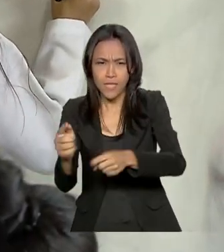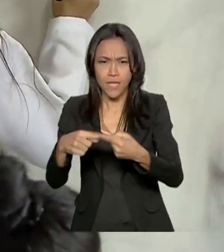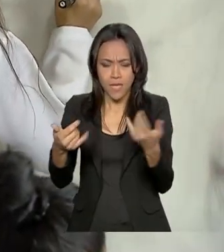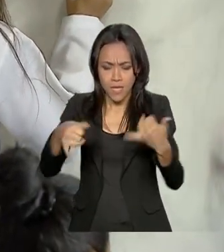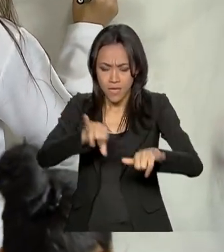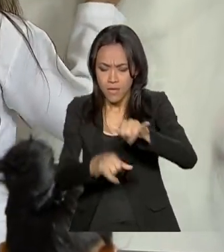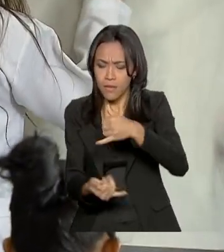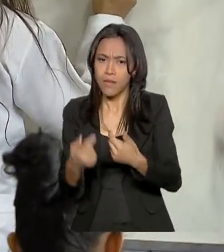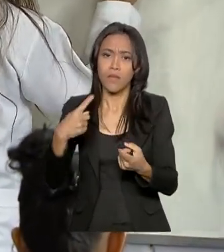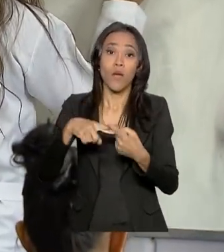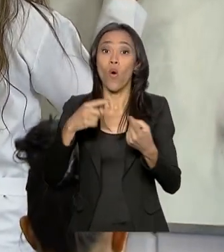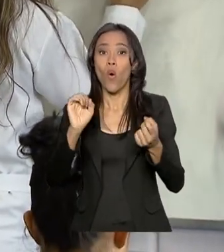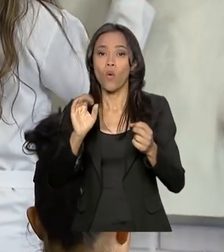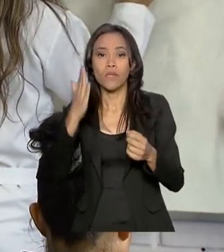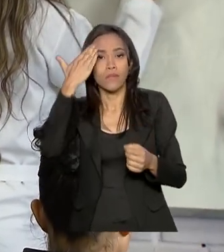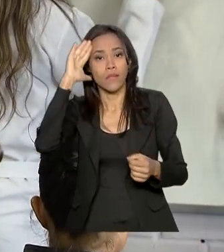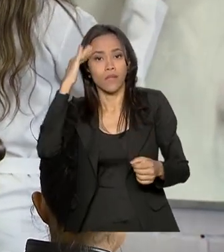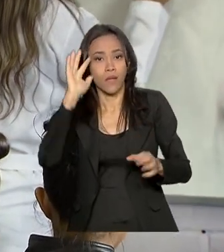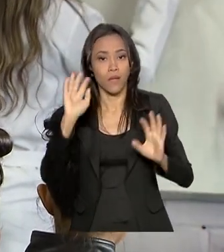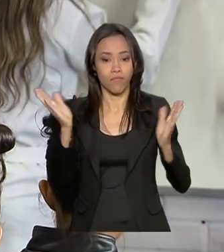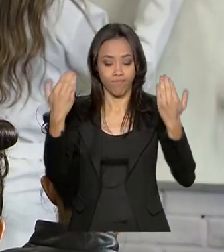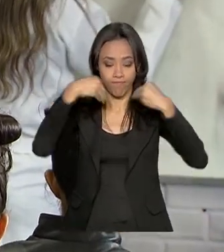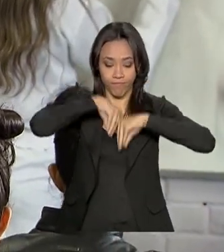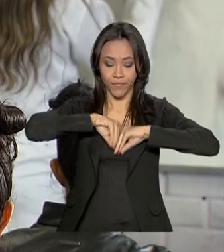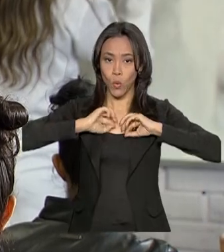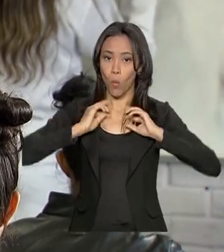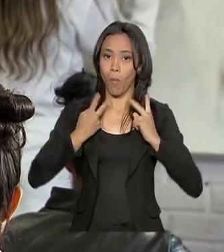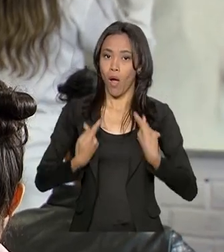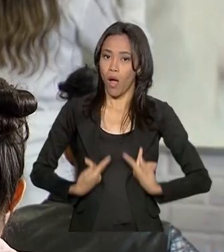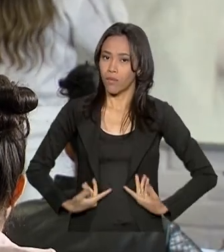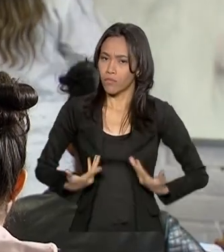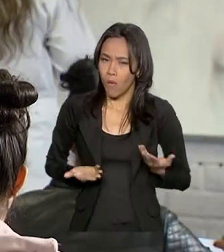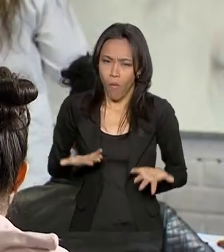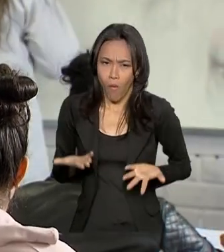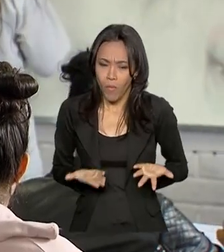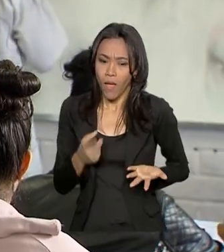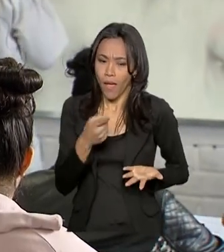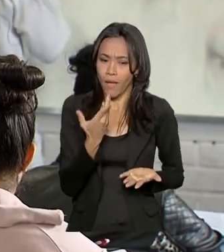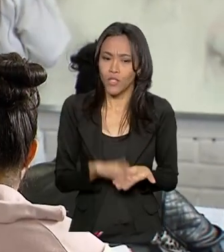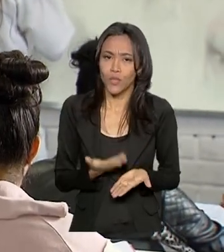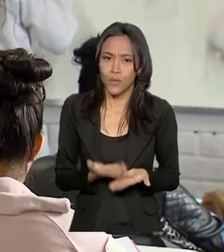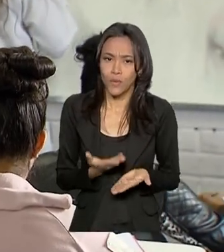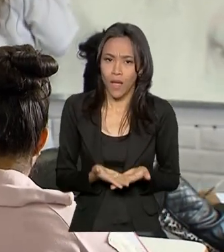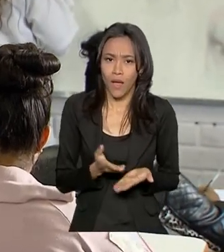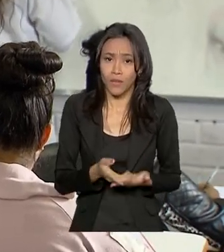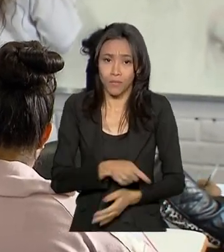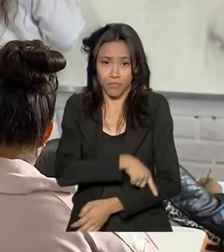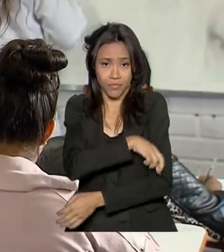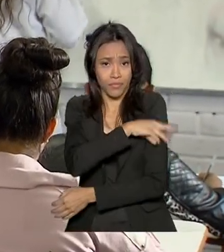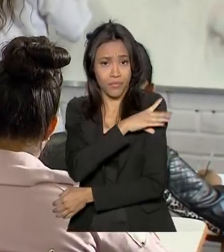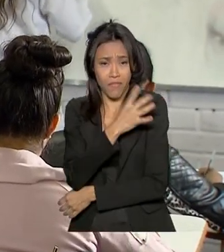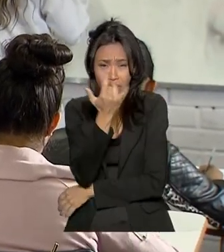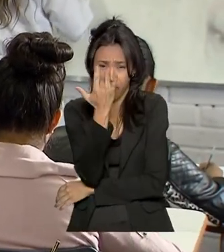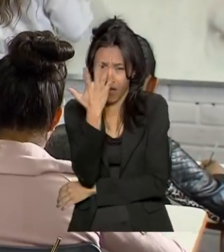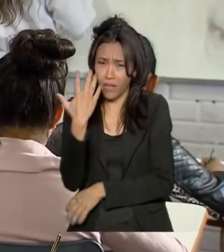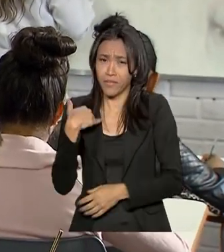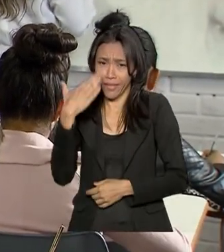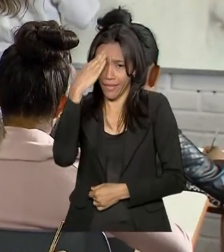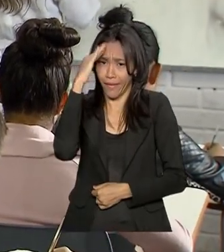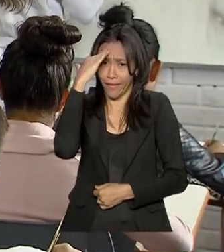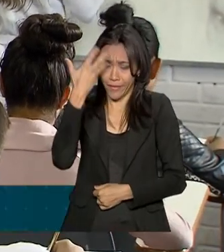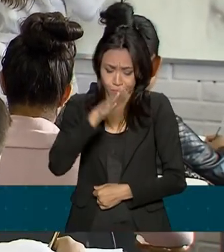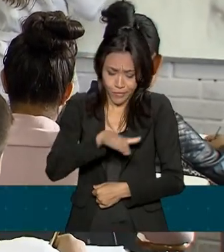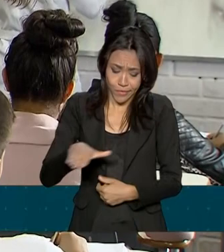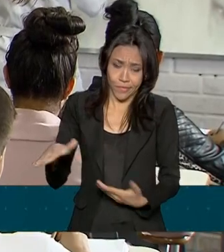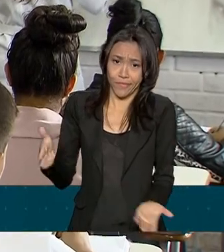o corpo humano. Assuntos que são estudados nos anos finais do ensino fundamental e que nem sempre são facilmente compreendidos pelos